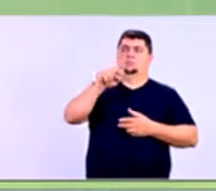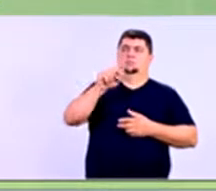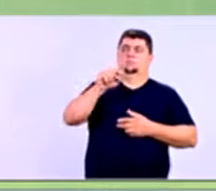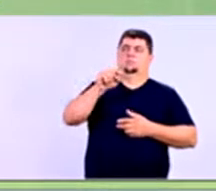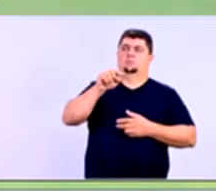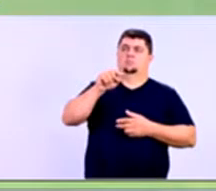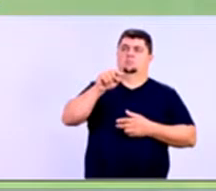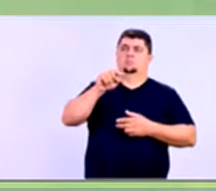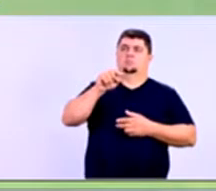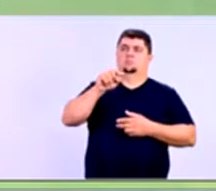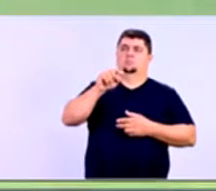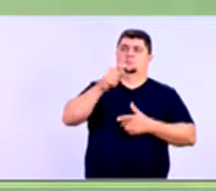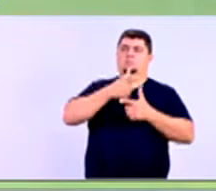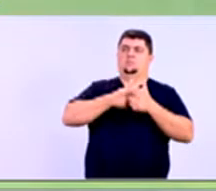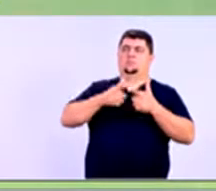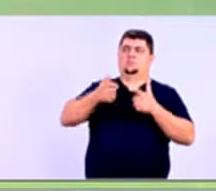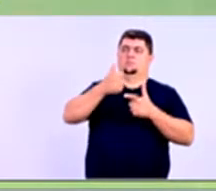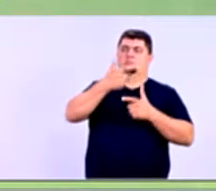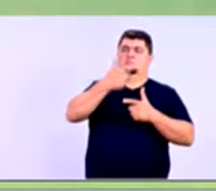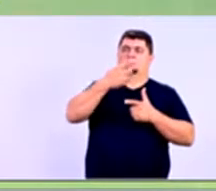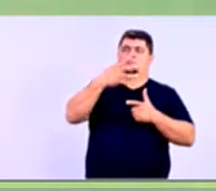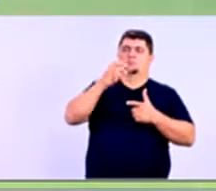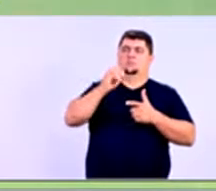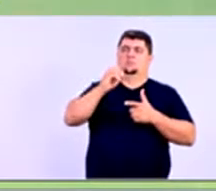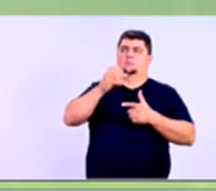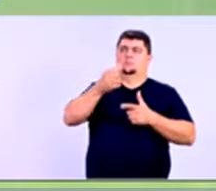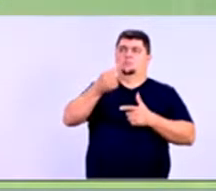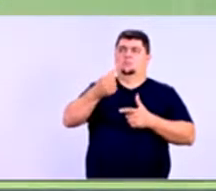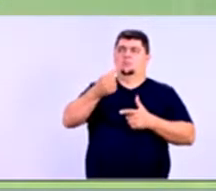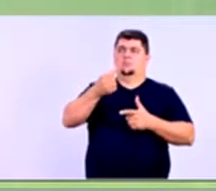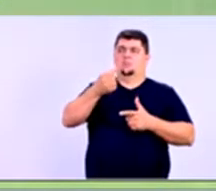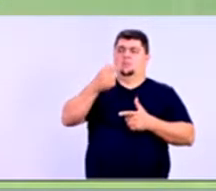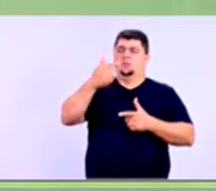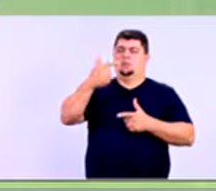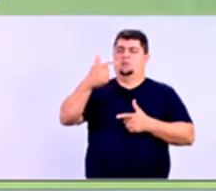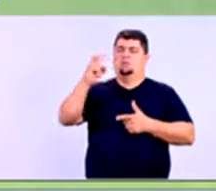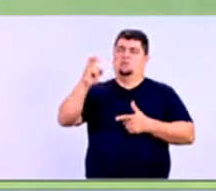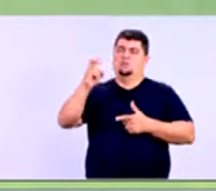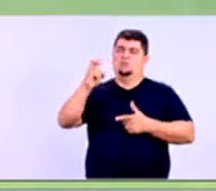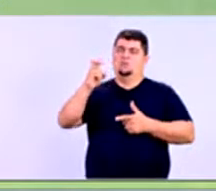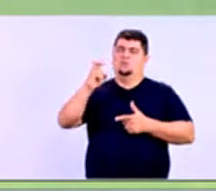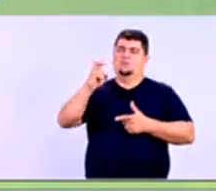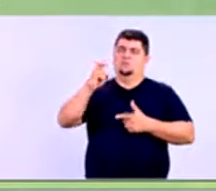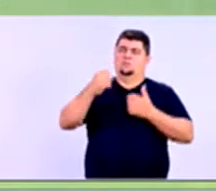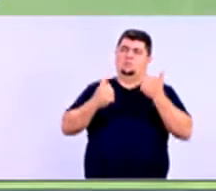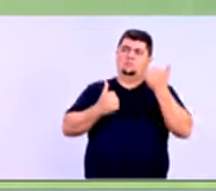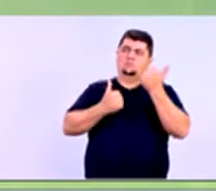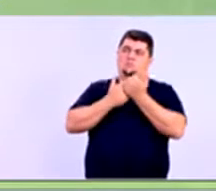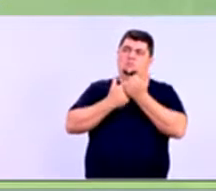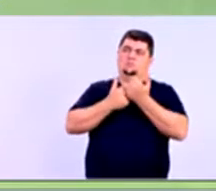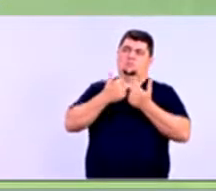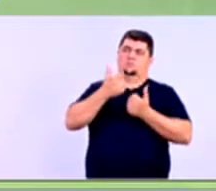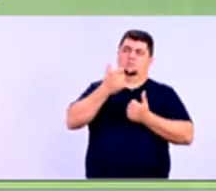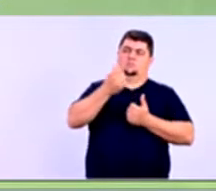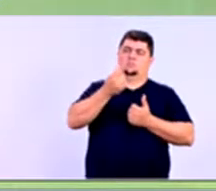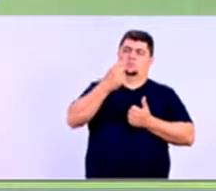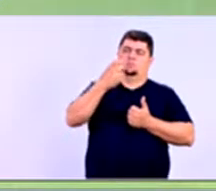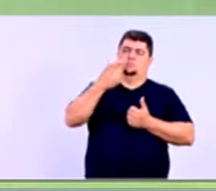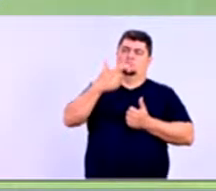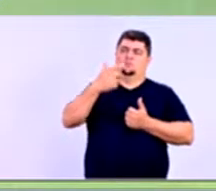mil dividido por esse valor, que vai dar 625. Então, substituir o A,